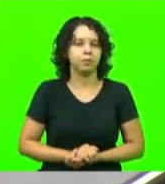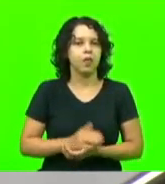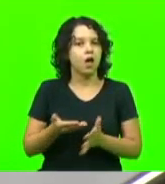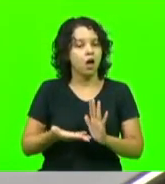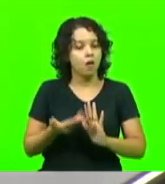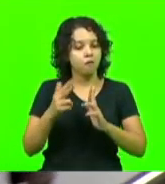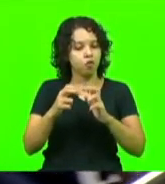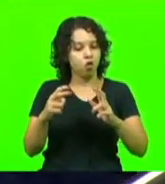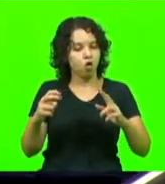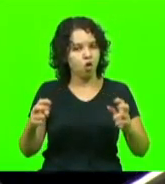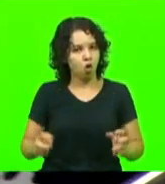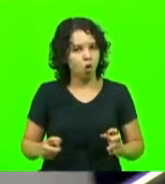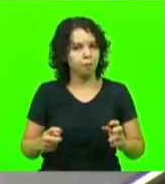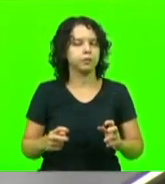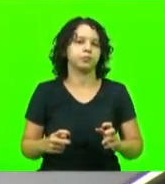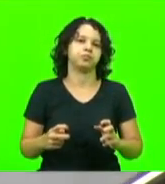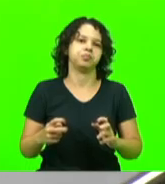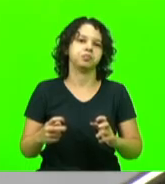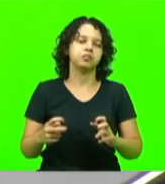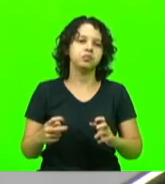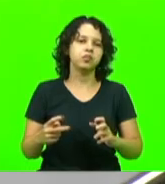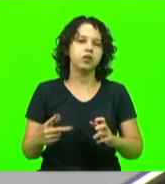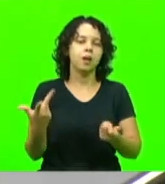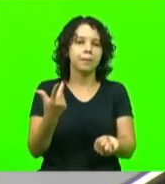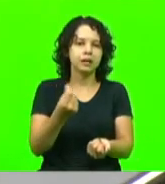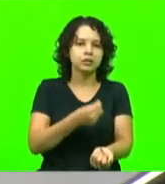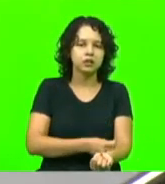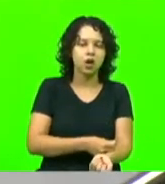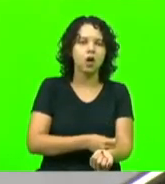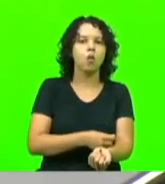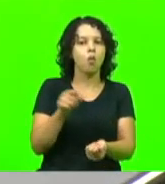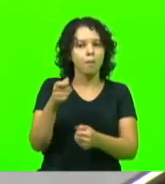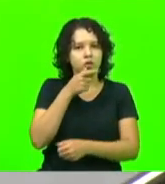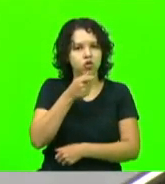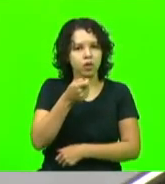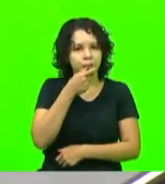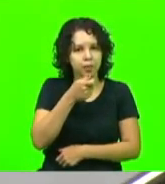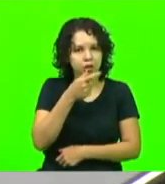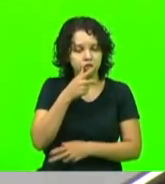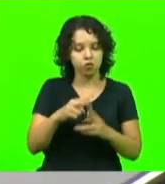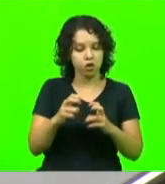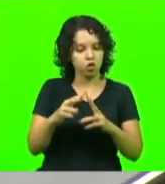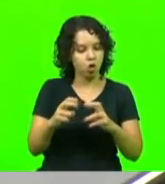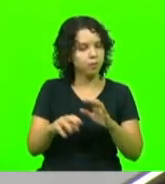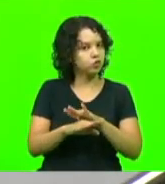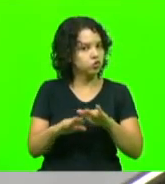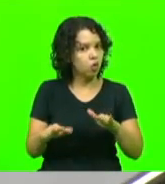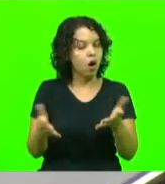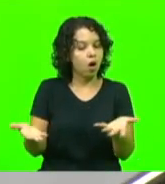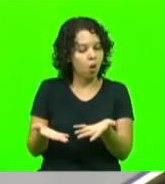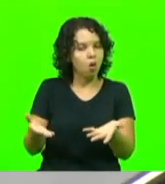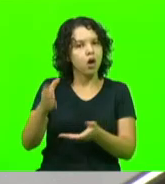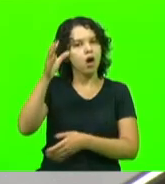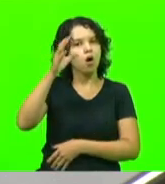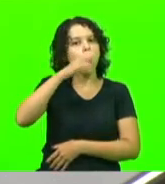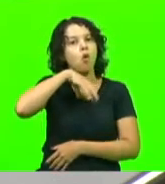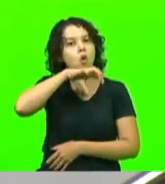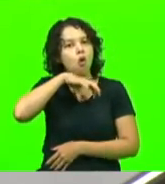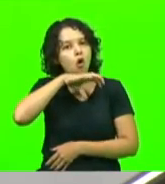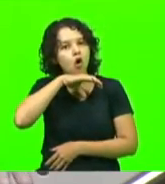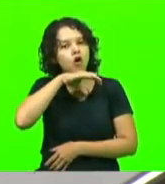a aplicação do Espiraza, que era feita aqui em Florianópolis, descentralizada, e hoje é feito também em Concórdia. Então, as crianças